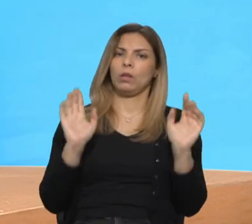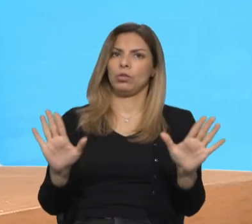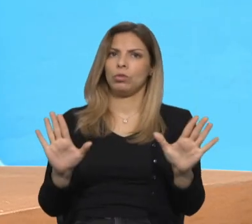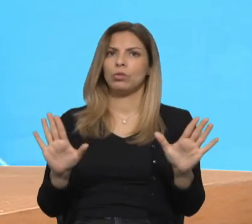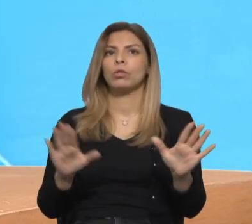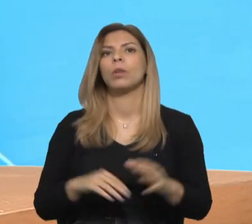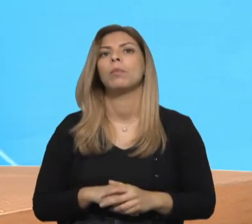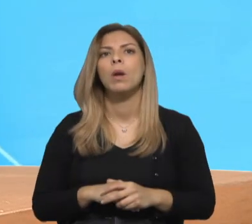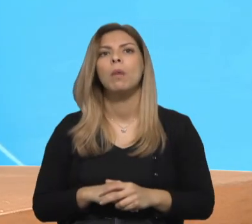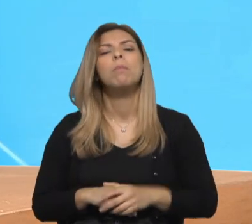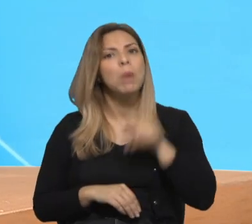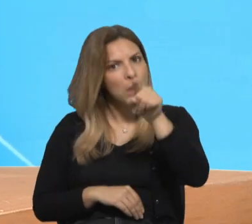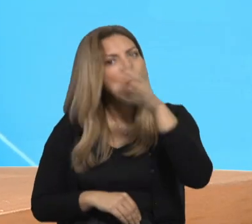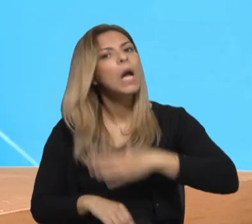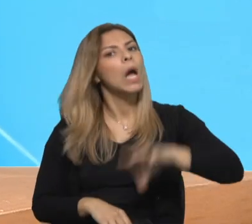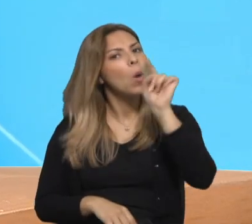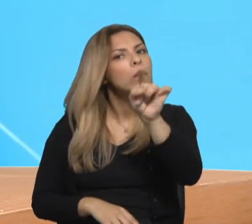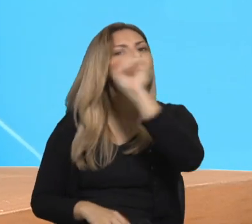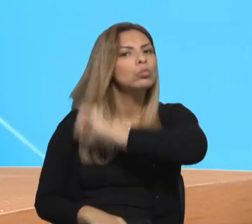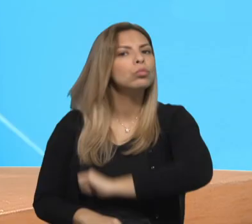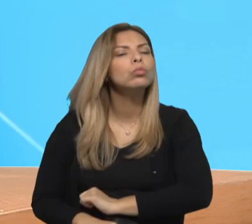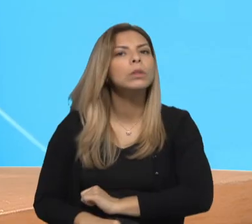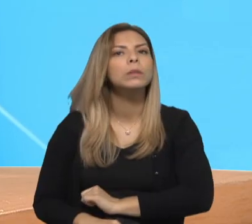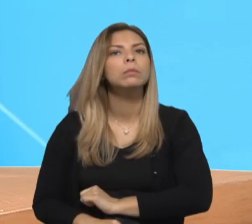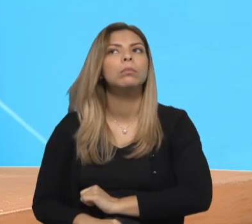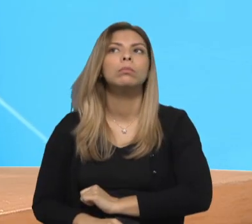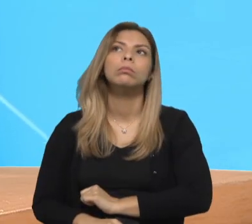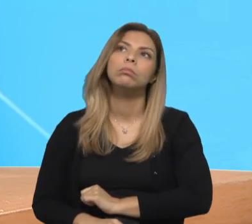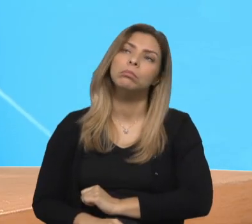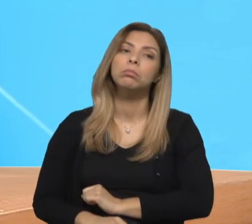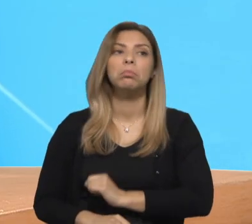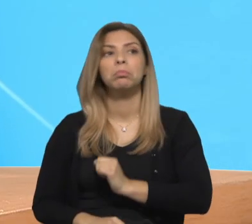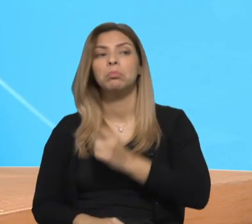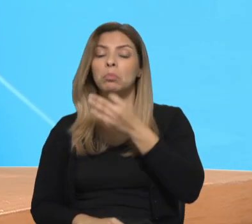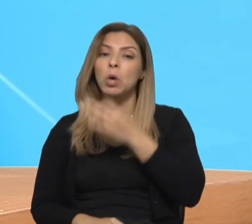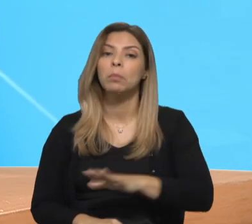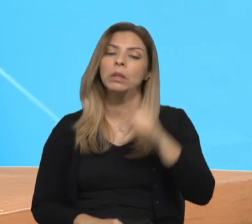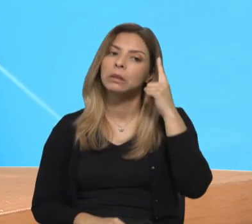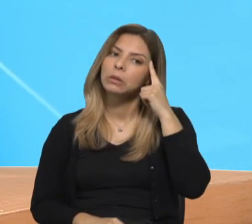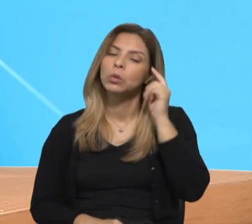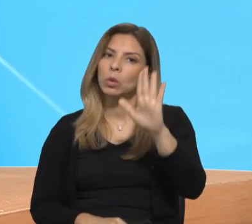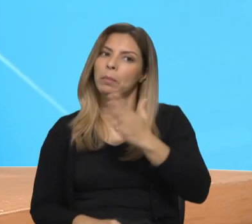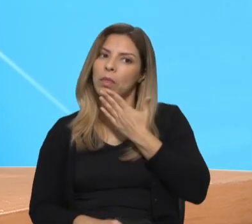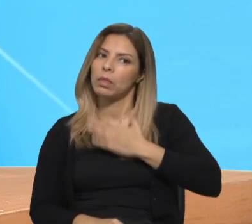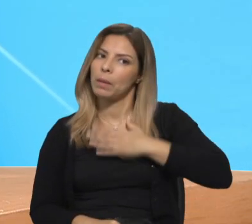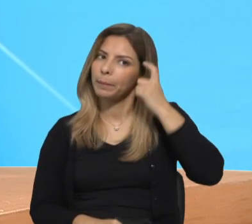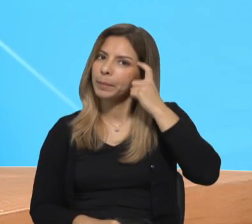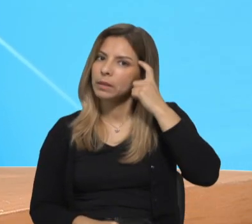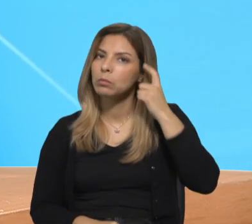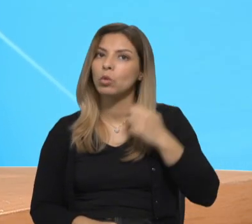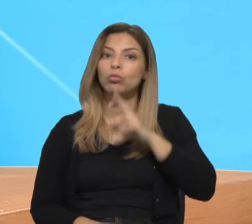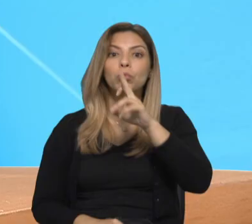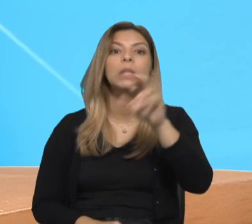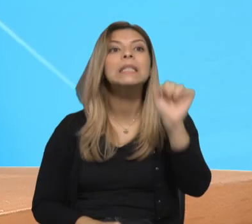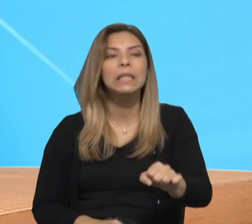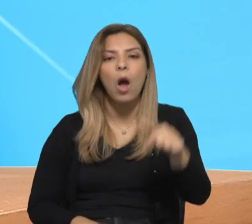diferentes. Pois, mas era isso que eu queria. Bom, isso é um assunto para pensar. Eu não lhe vou dizer agora que